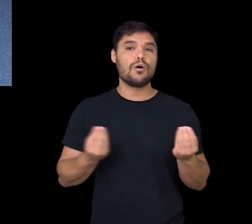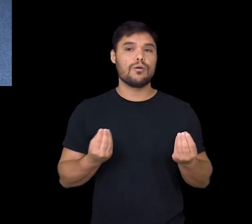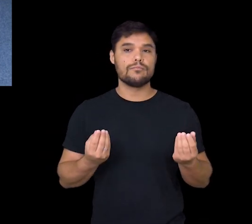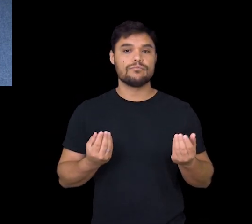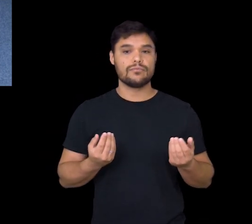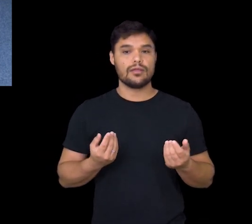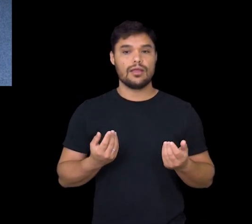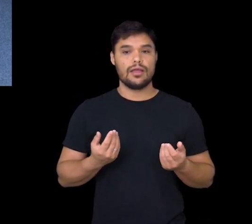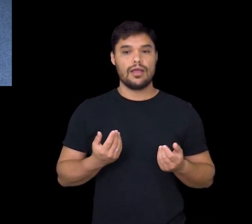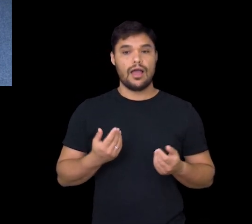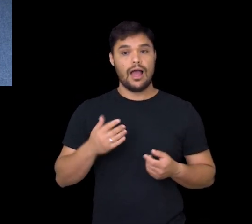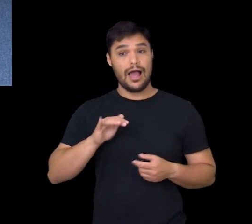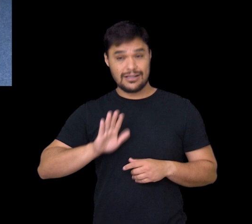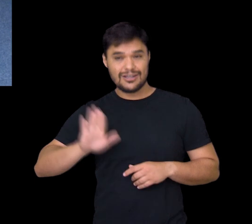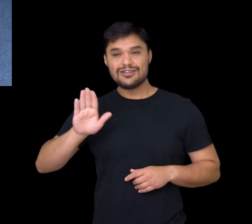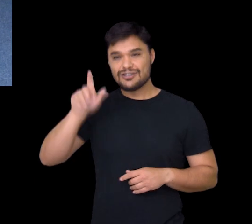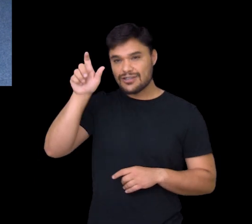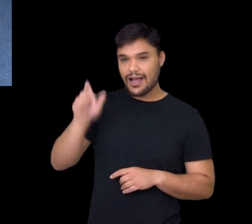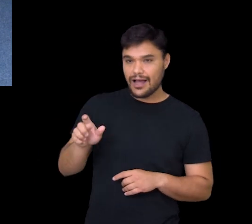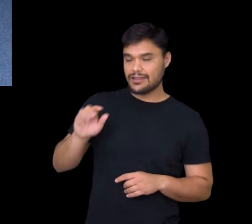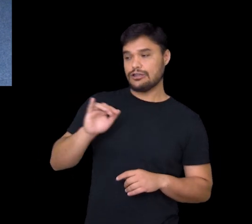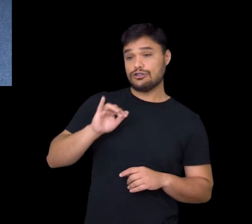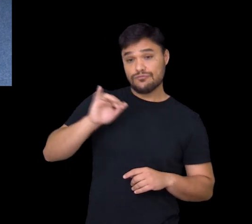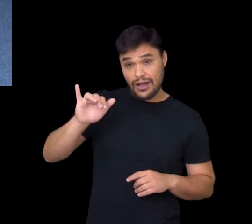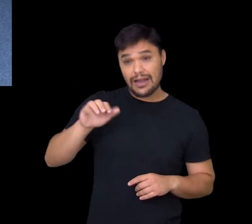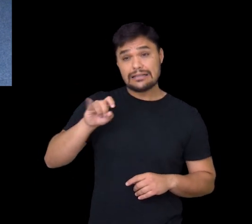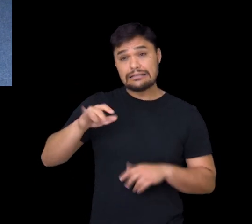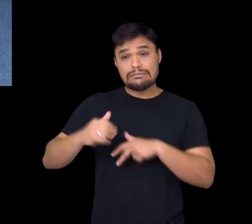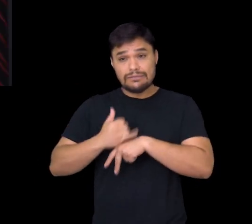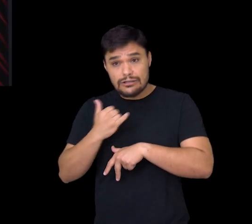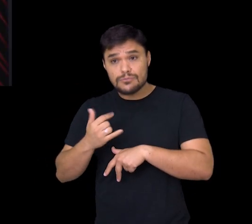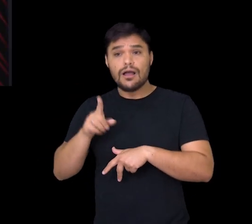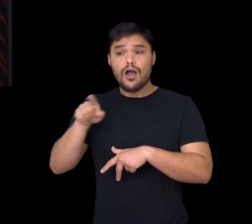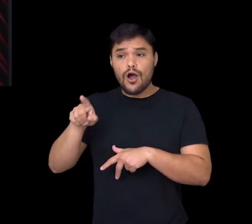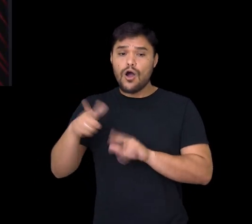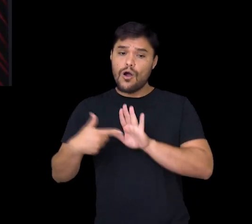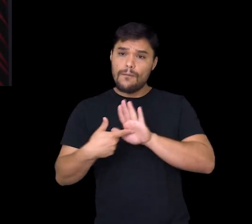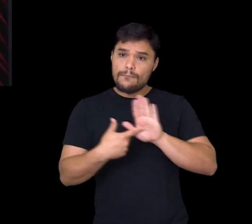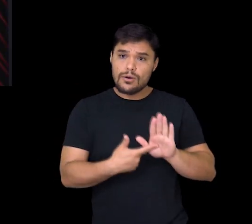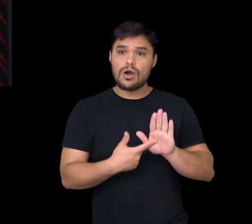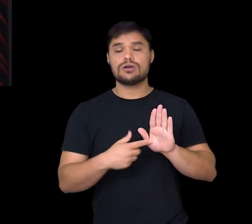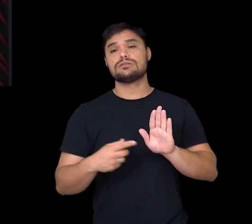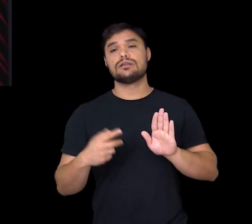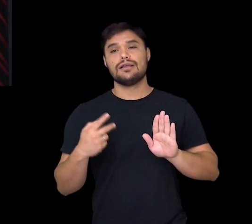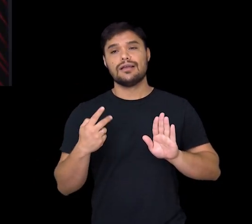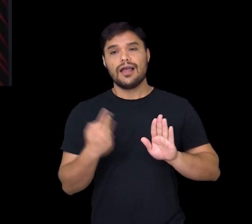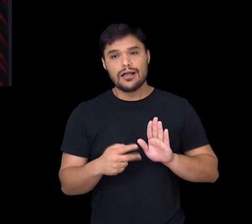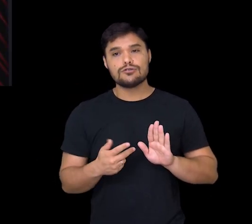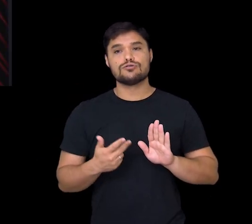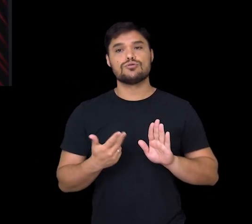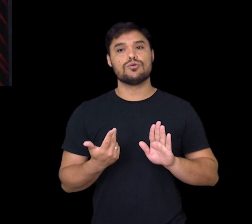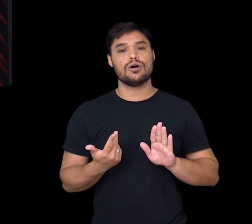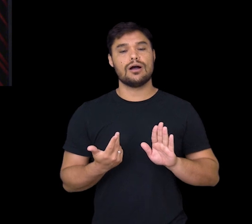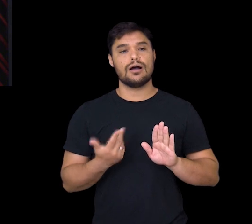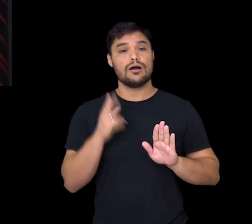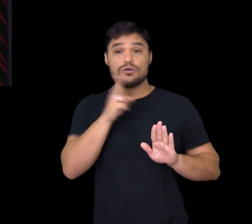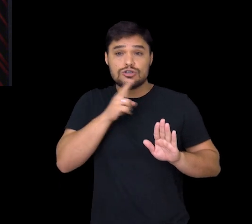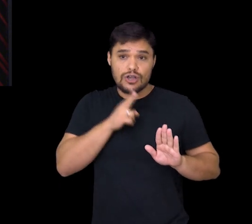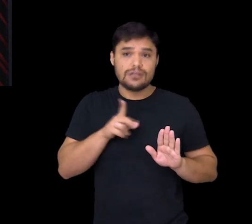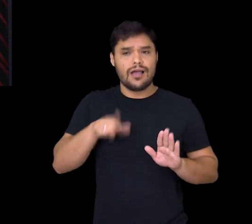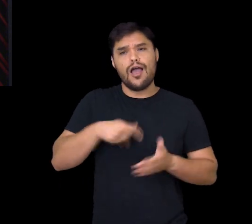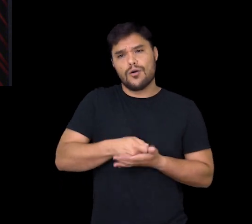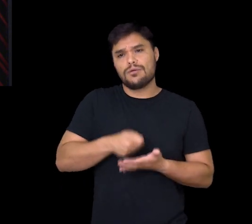sempre faz? Fala para as candidatas, para aquelas que são vítimas e para aqueles que estão... Apresente a sua